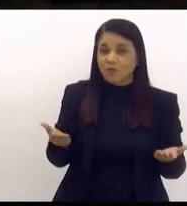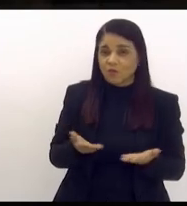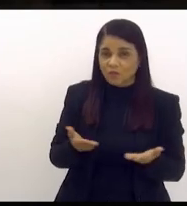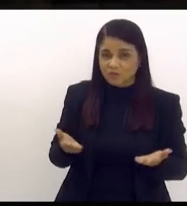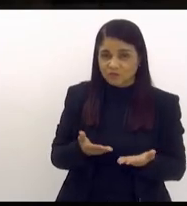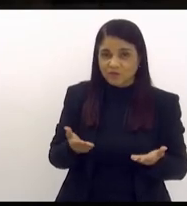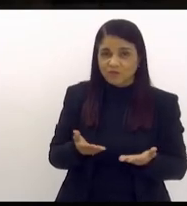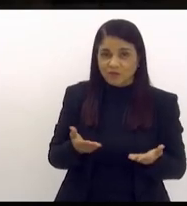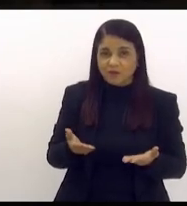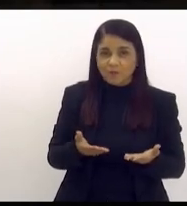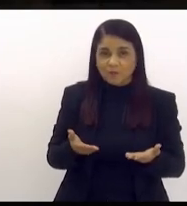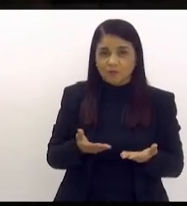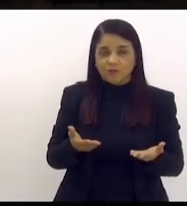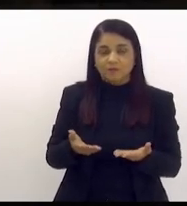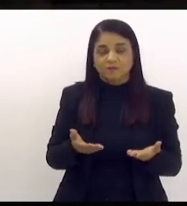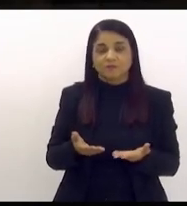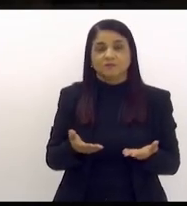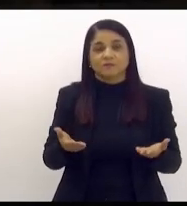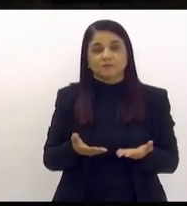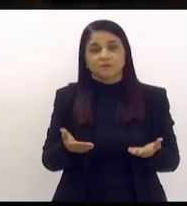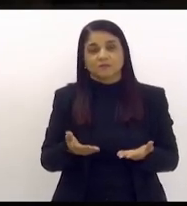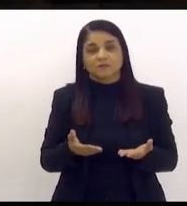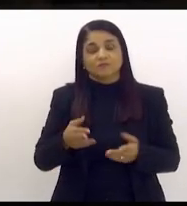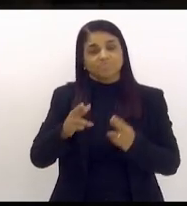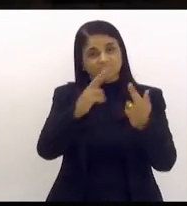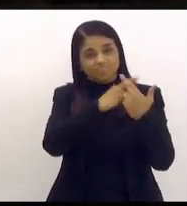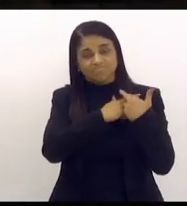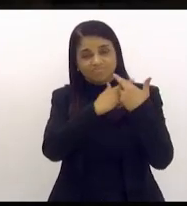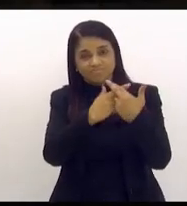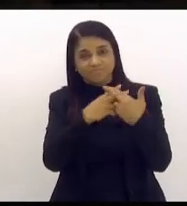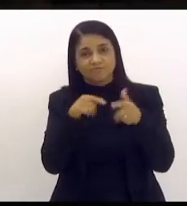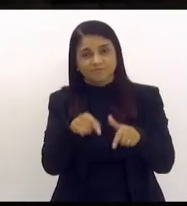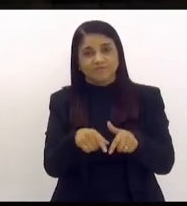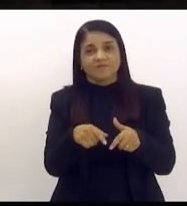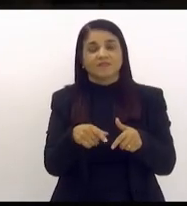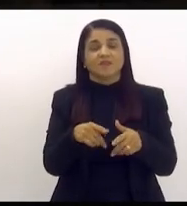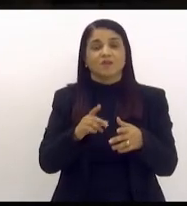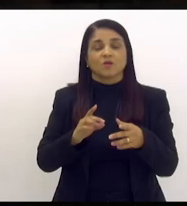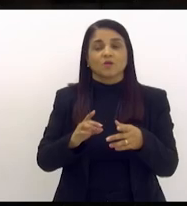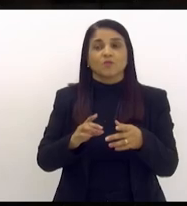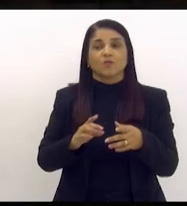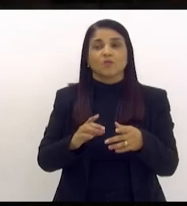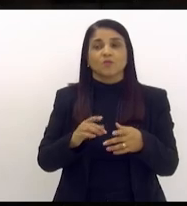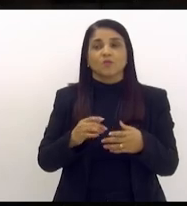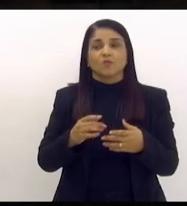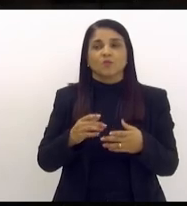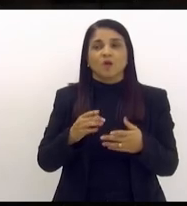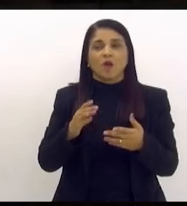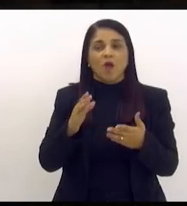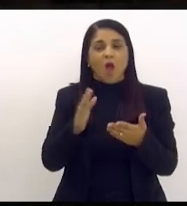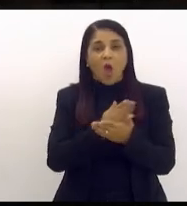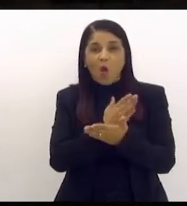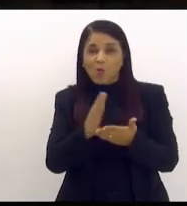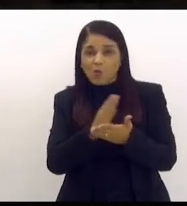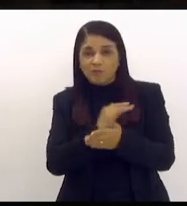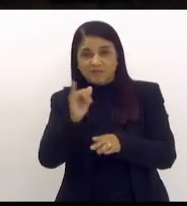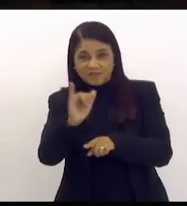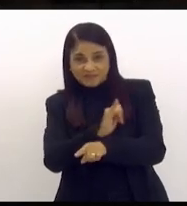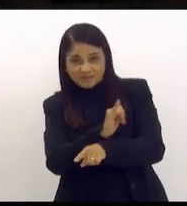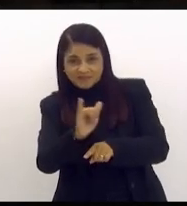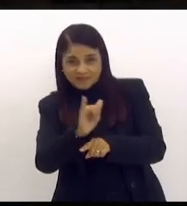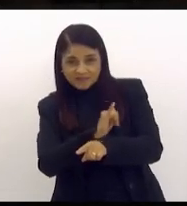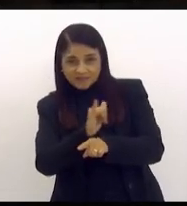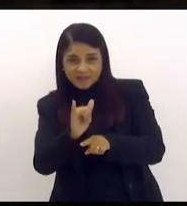eh nós temos uma responsabilidade E aí eu eu elenquei eh algumas estratégias deputada